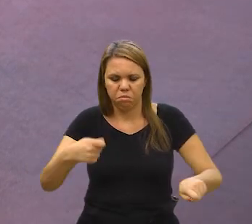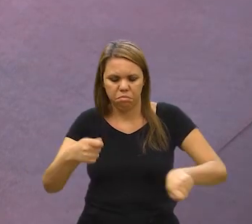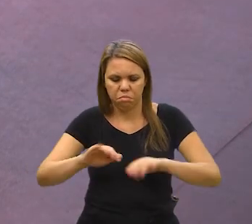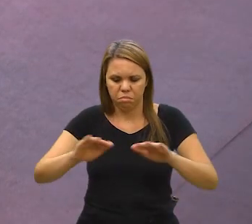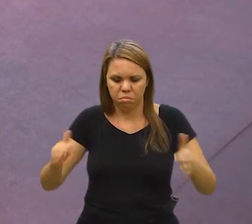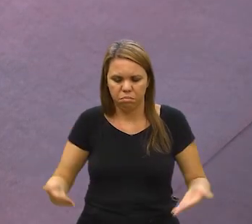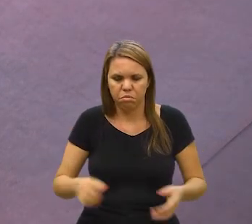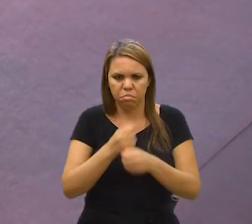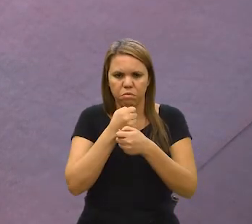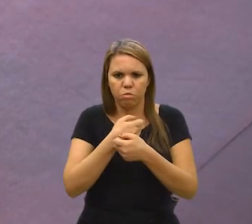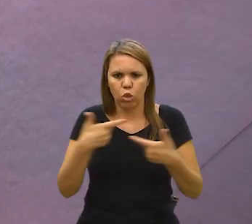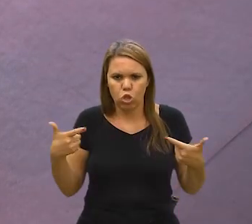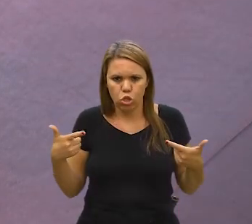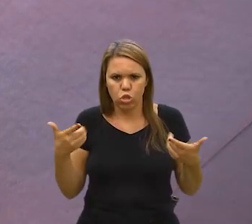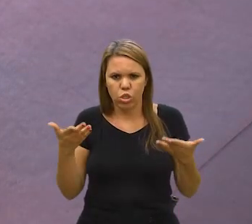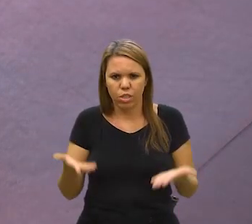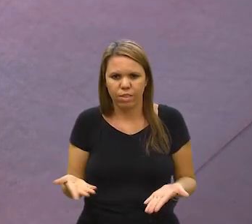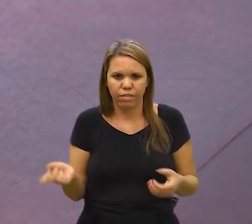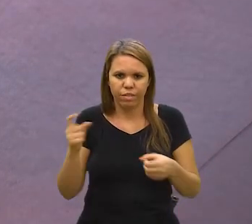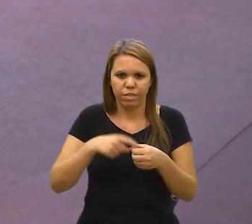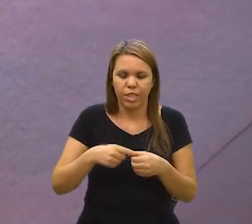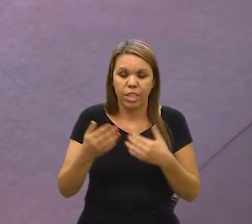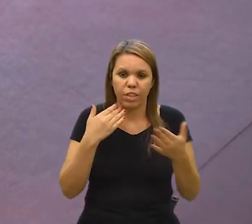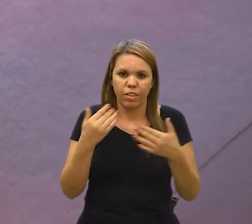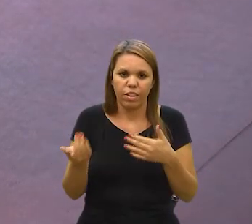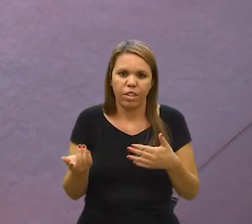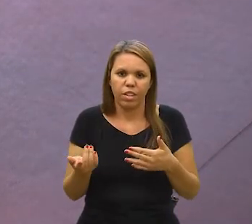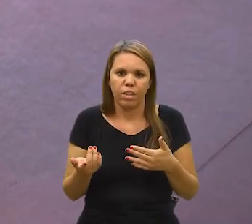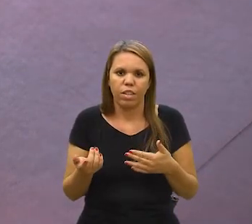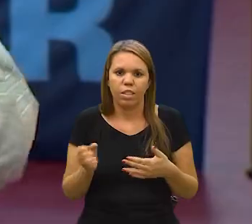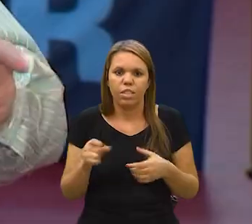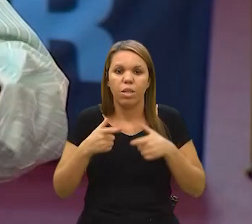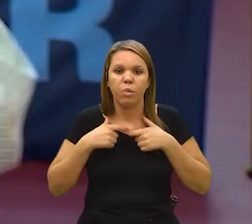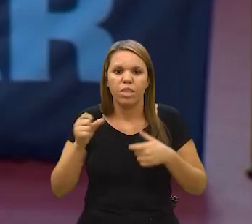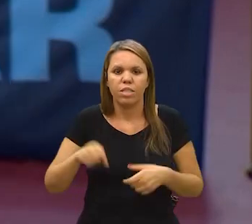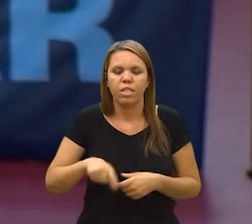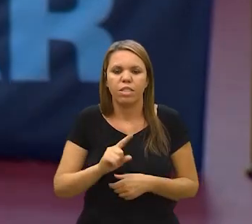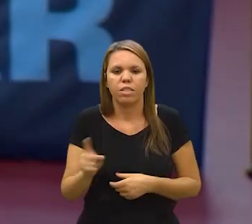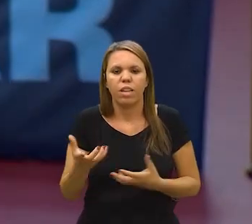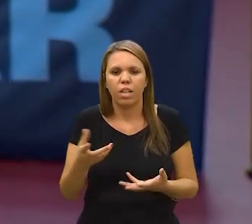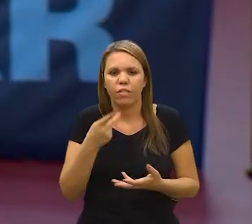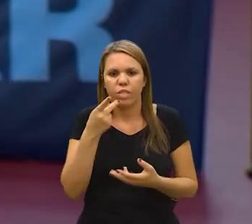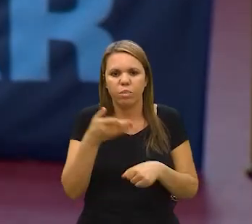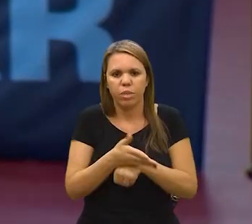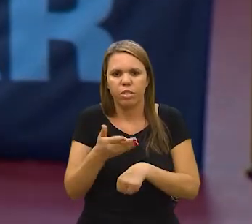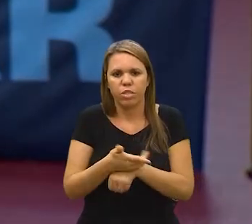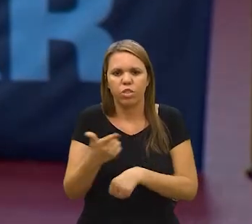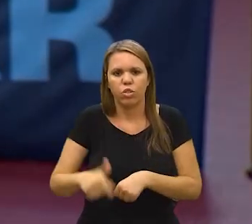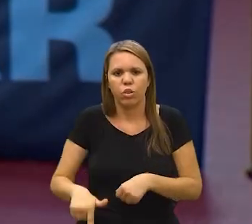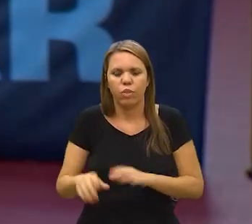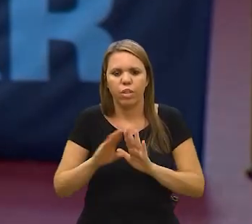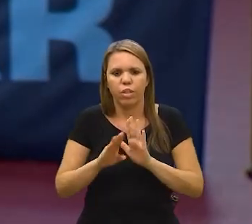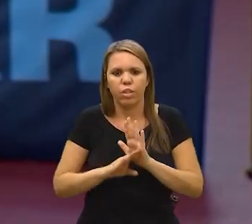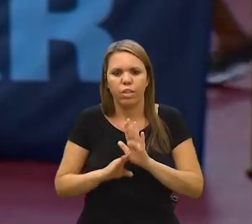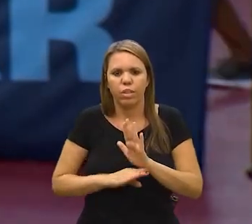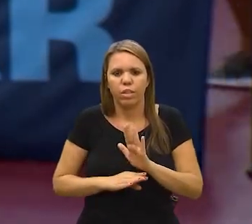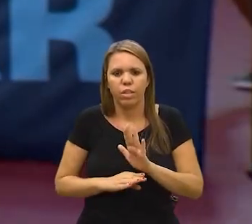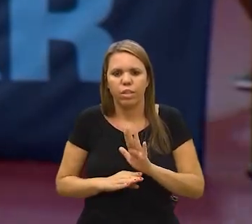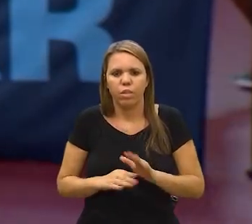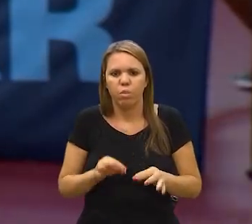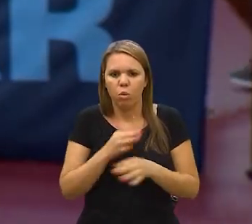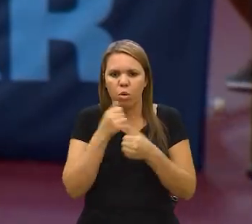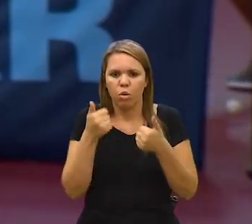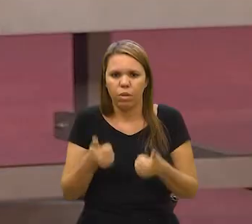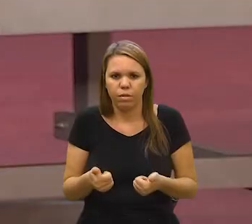tênis de mesa. Boa sorte em Tóquio e a gente volta a se falar com ou sem medalha. Quero que você participe novamente do programa